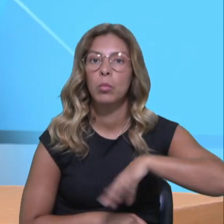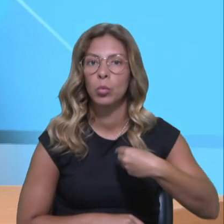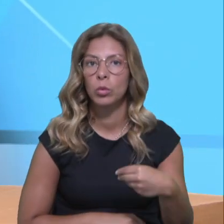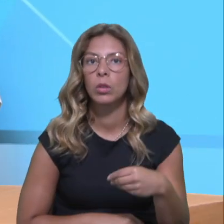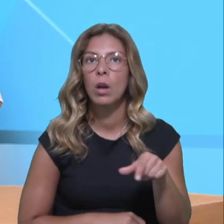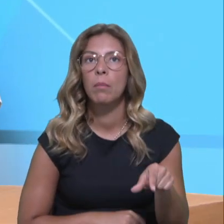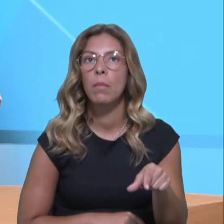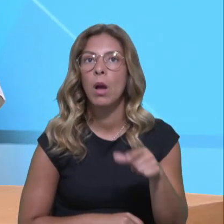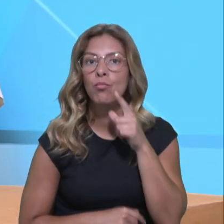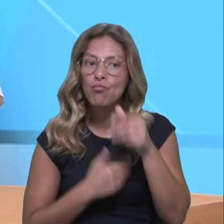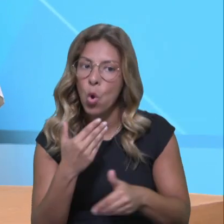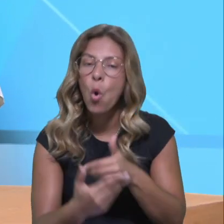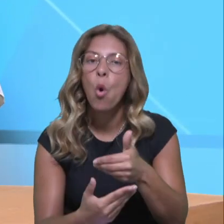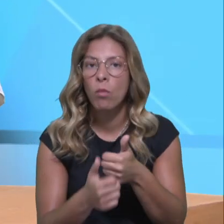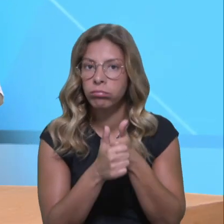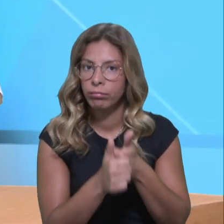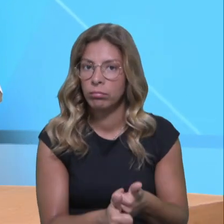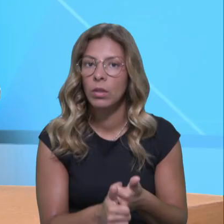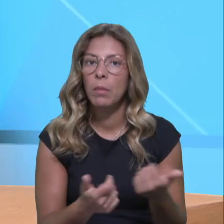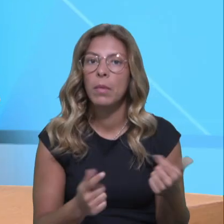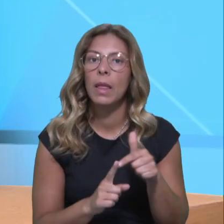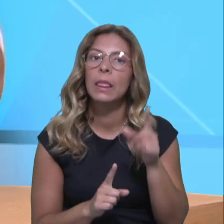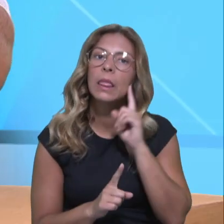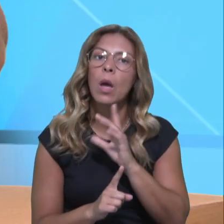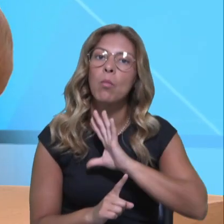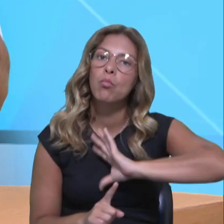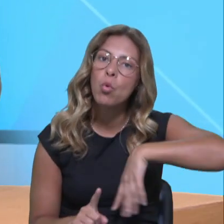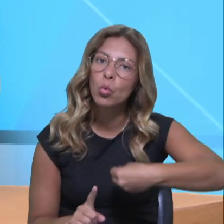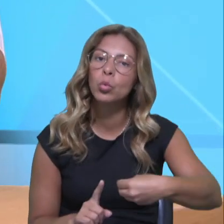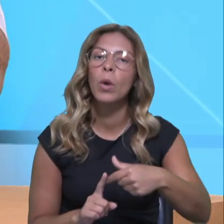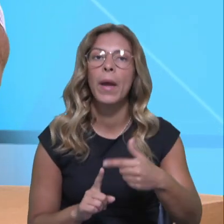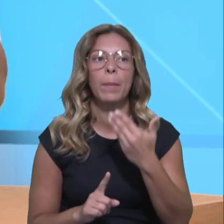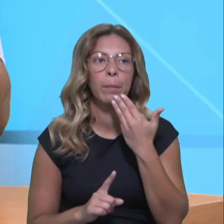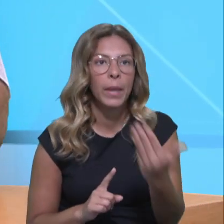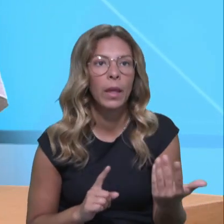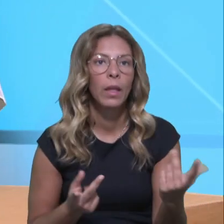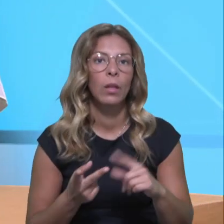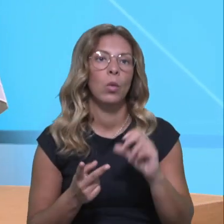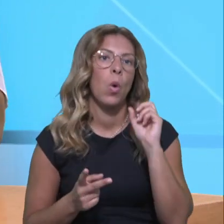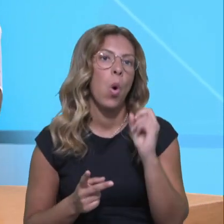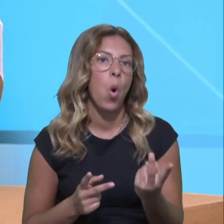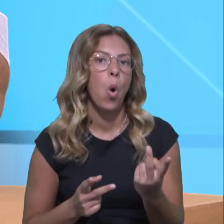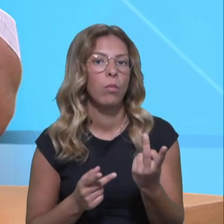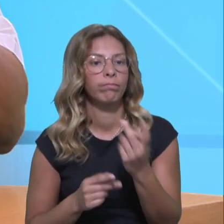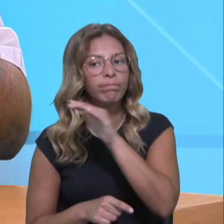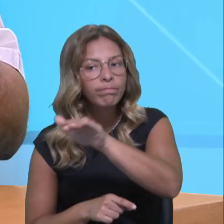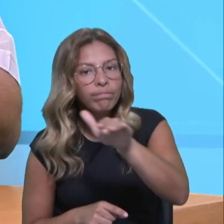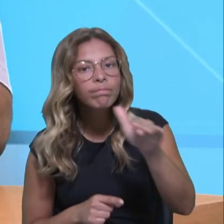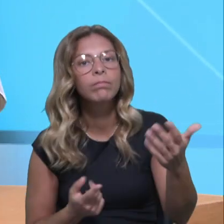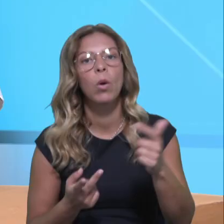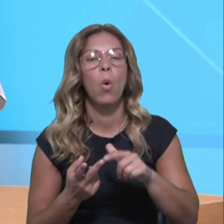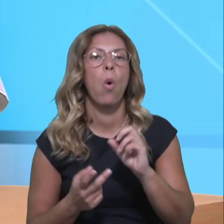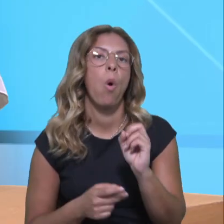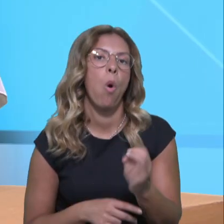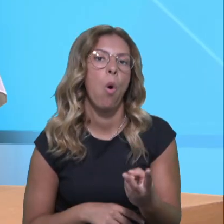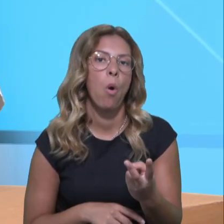em si mesmos, né? No fundo, tudo o que seja dia mundial é um apelo, é um apelar à consciência, uma tomada de